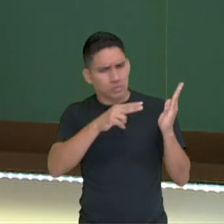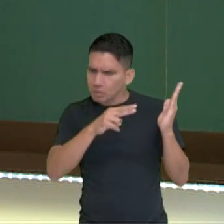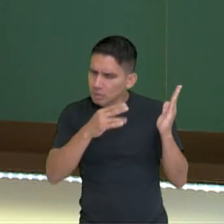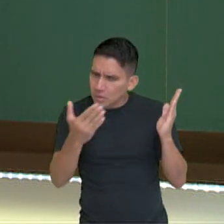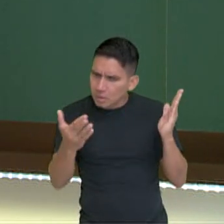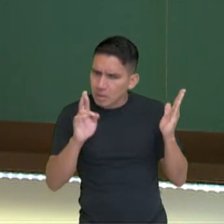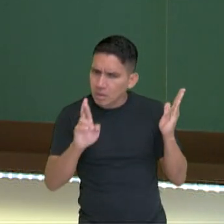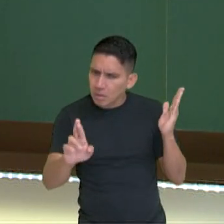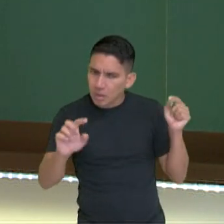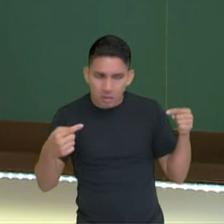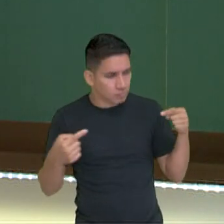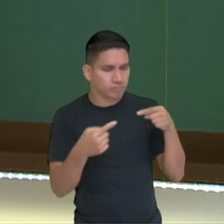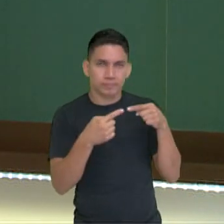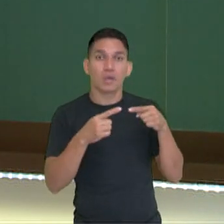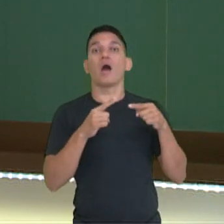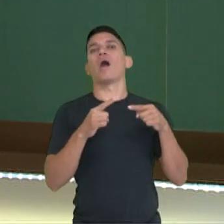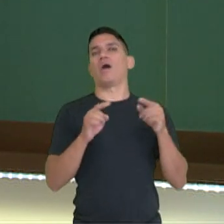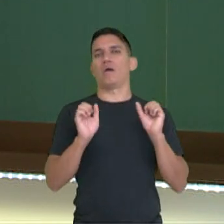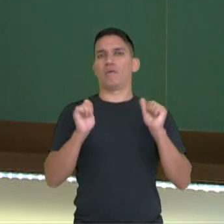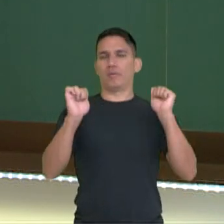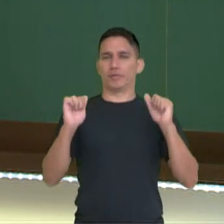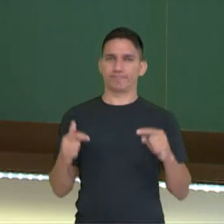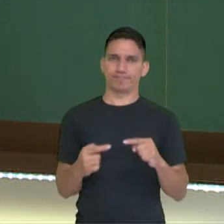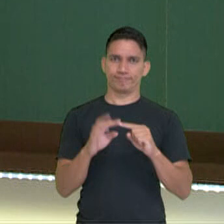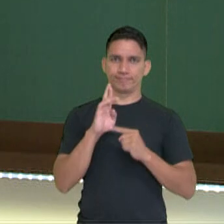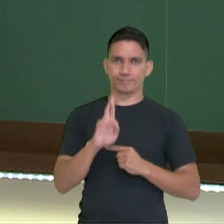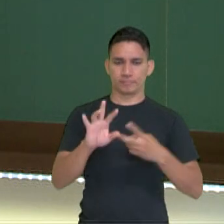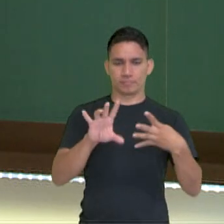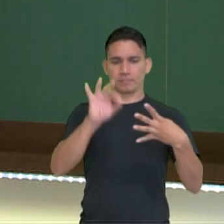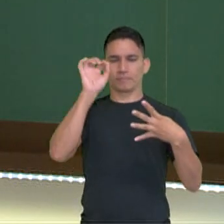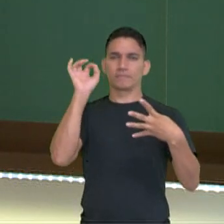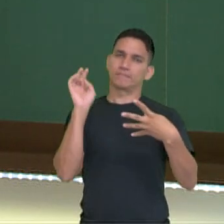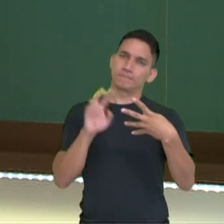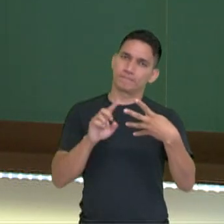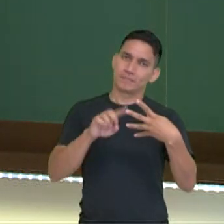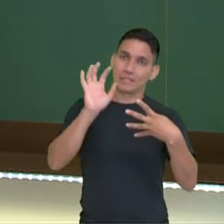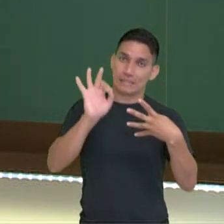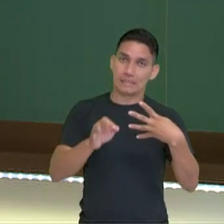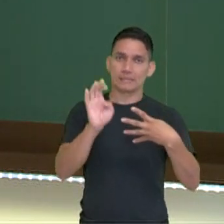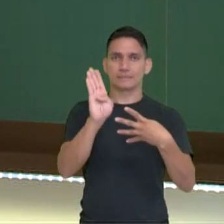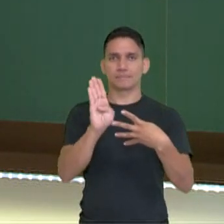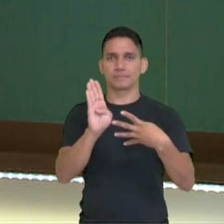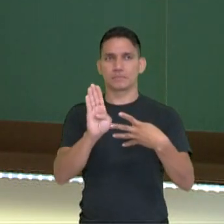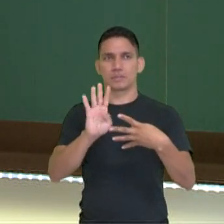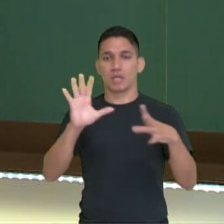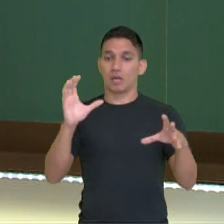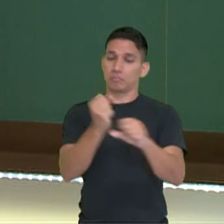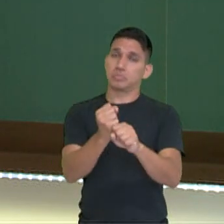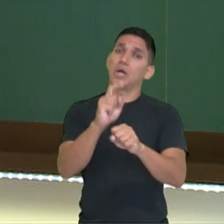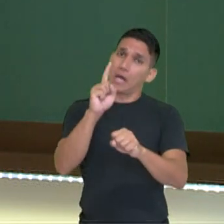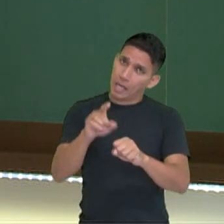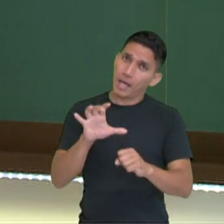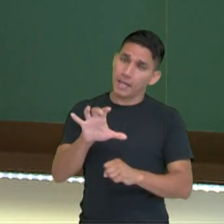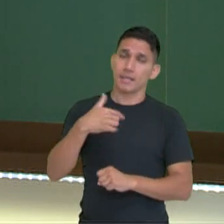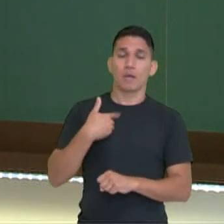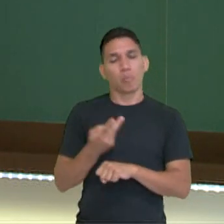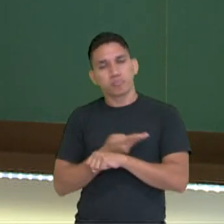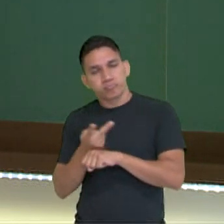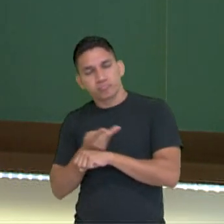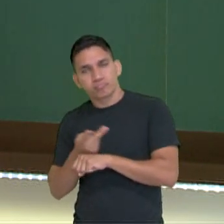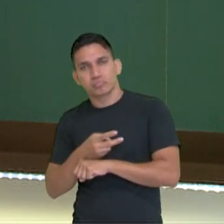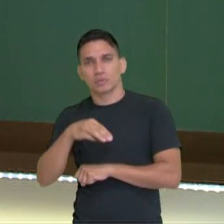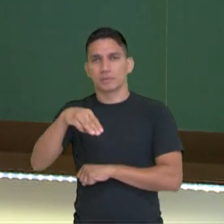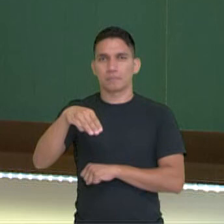esta resposta é exatamente a resposta direta que vai dar. Nesse caso, sim, é um montante que a gente queria, portanto, a